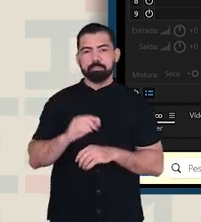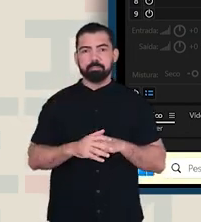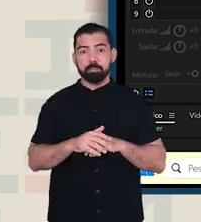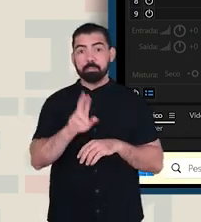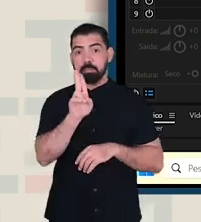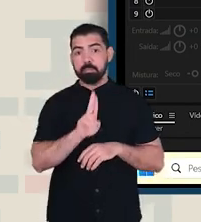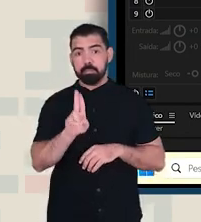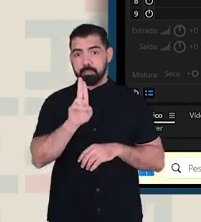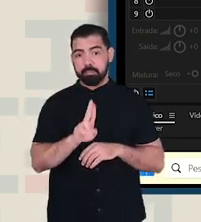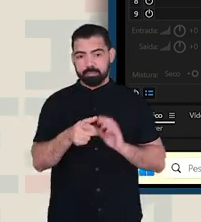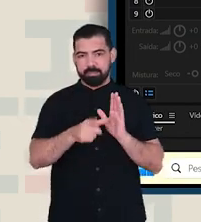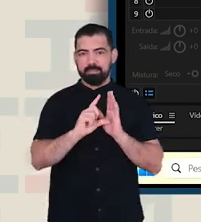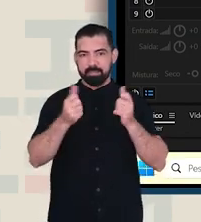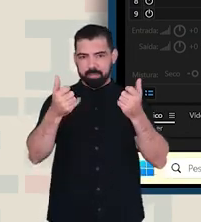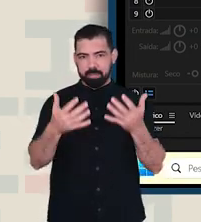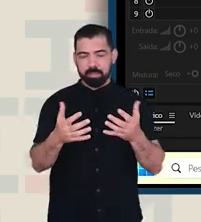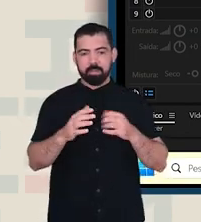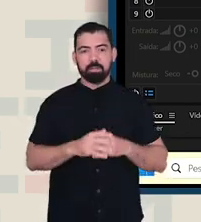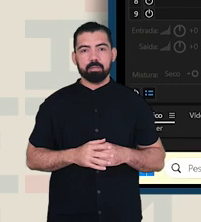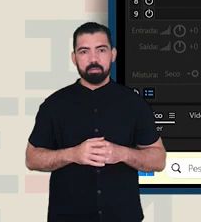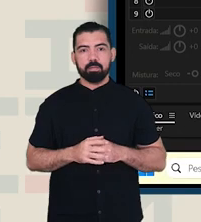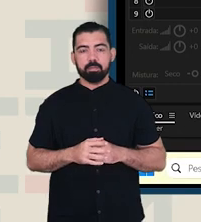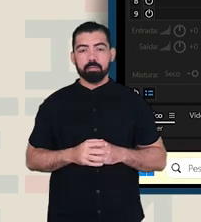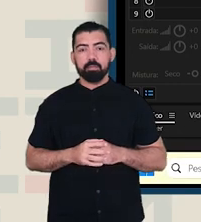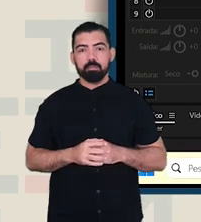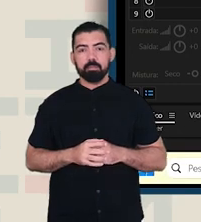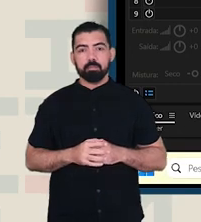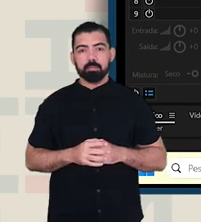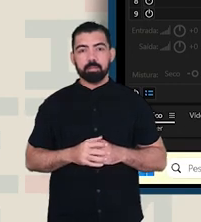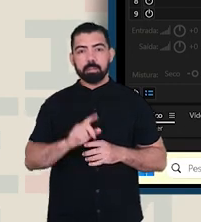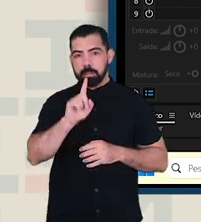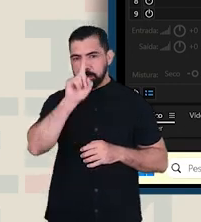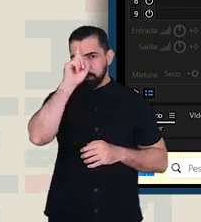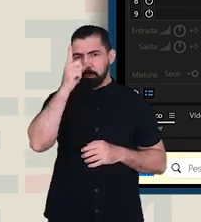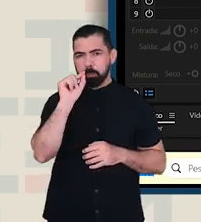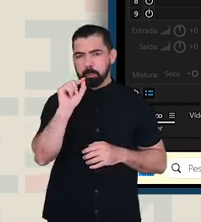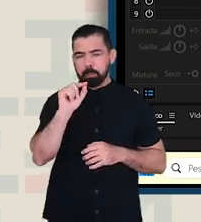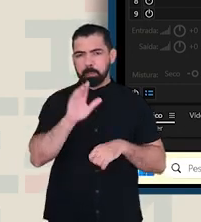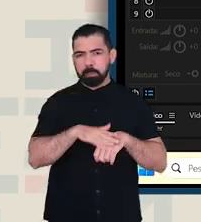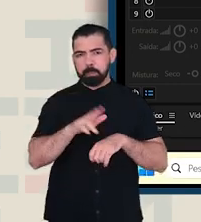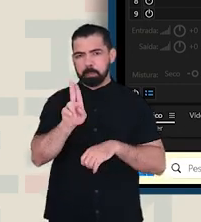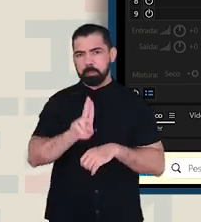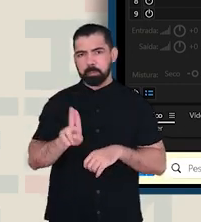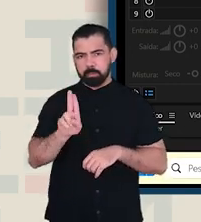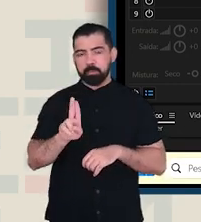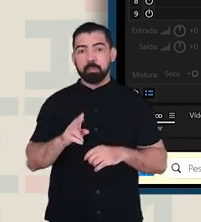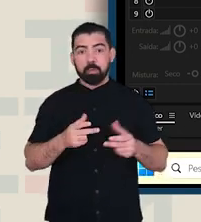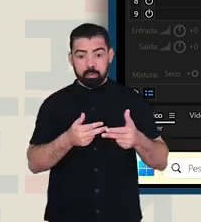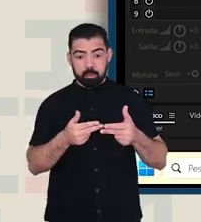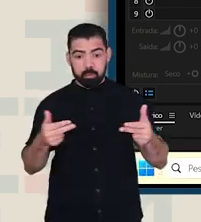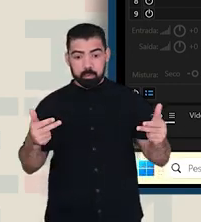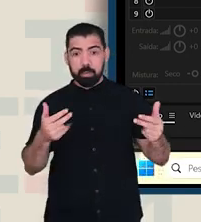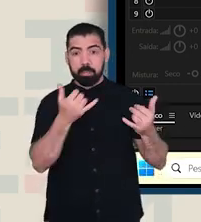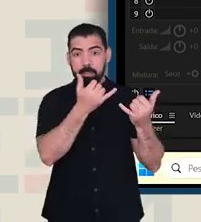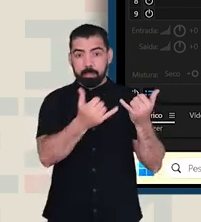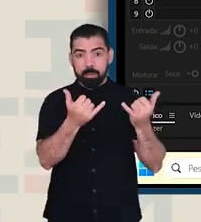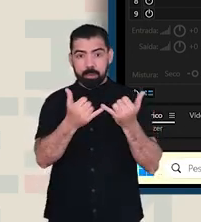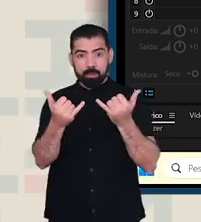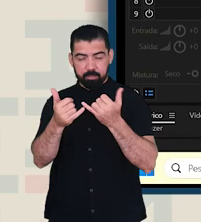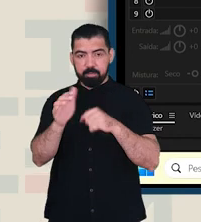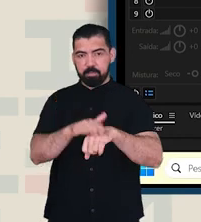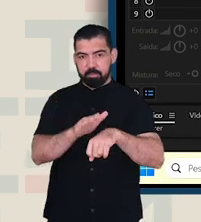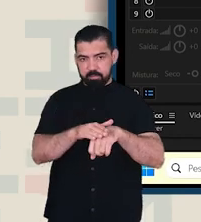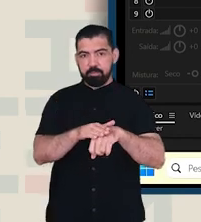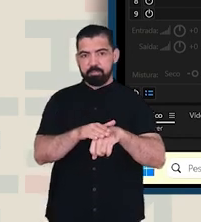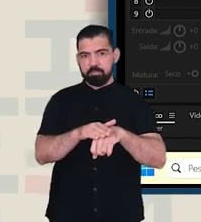em trabalhar, como eu dizia, com esta ideia de que as coisas parecessem feitas